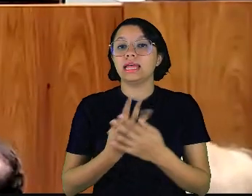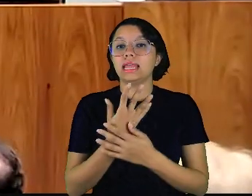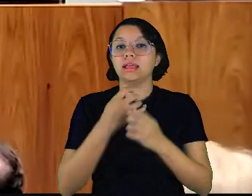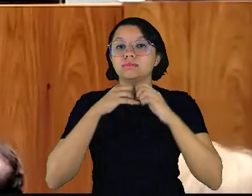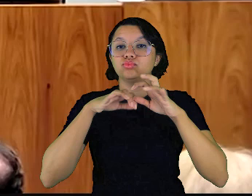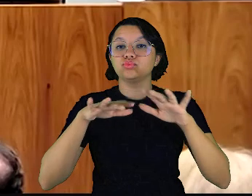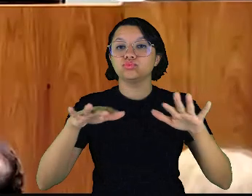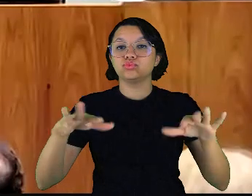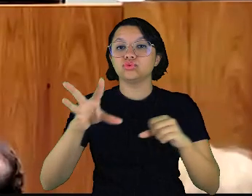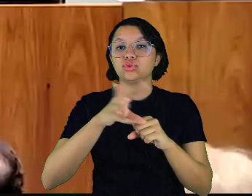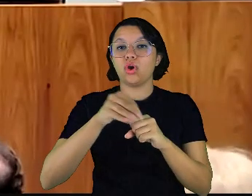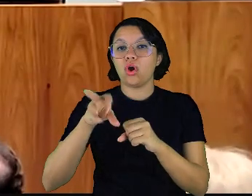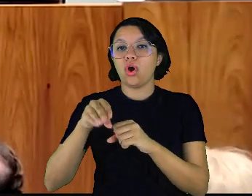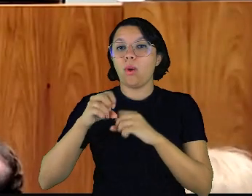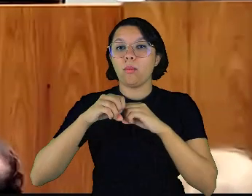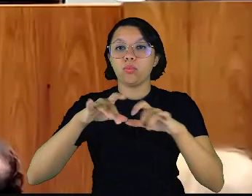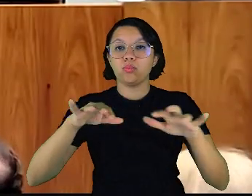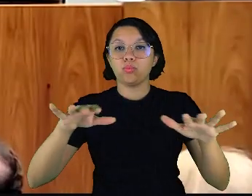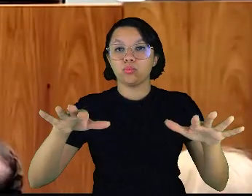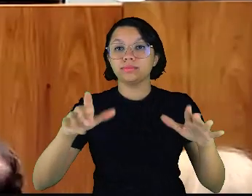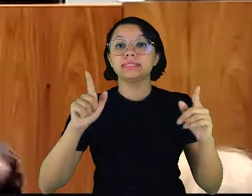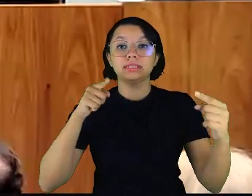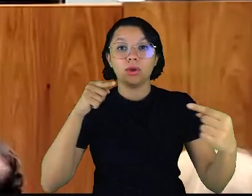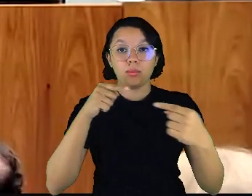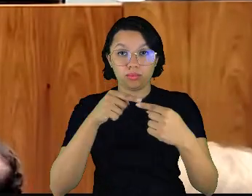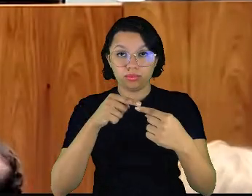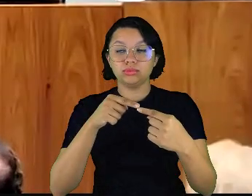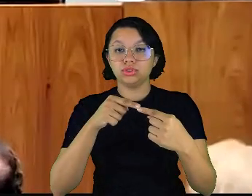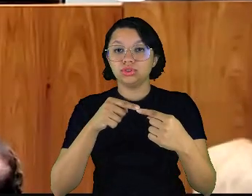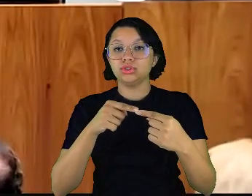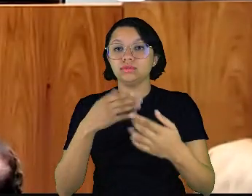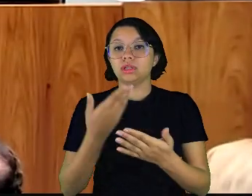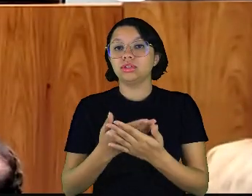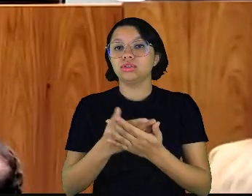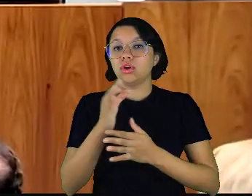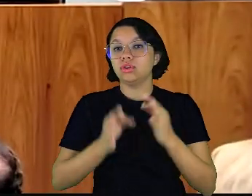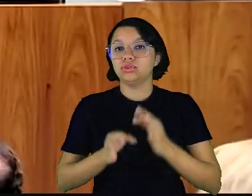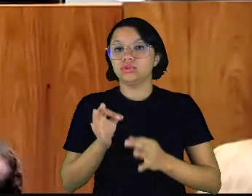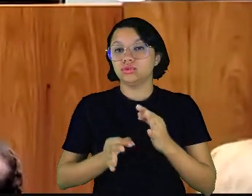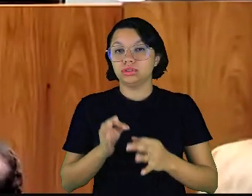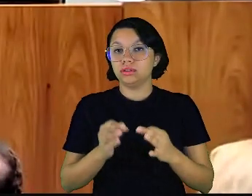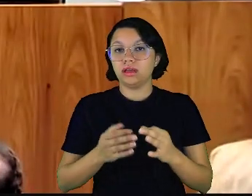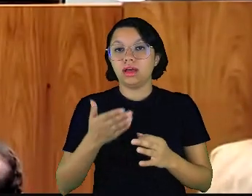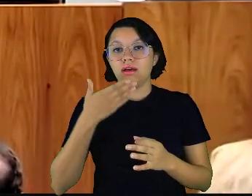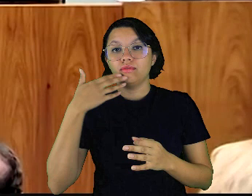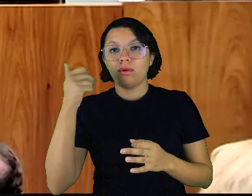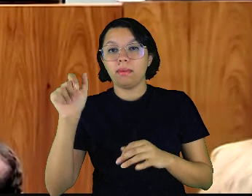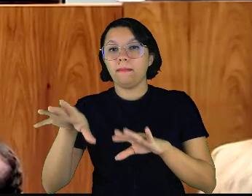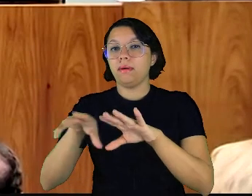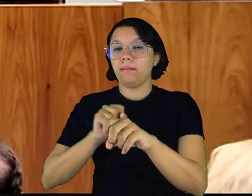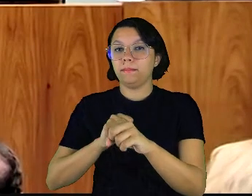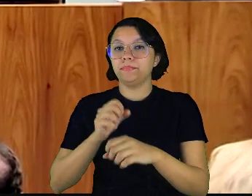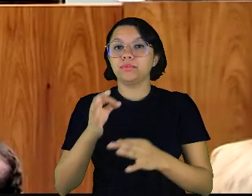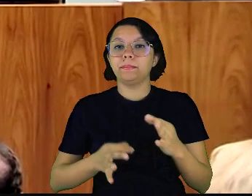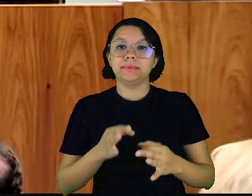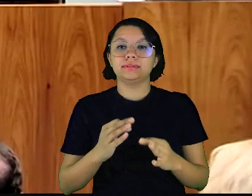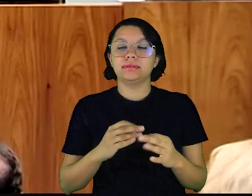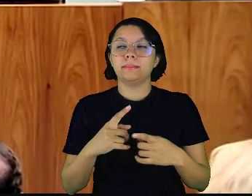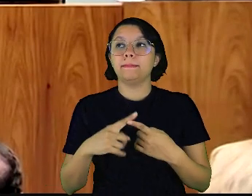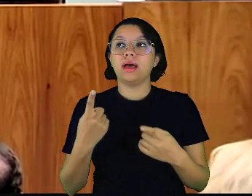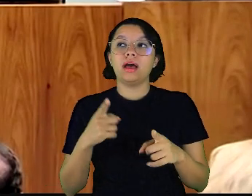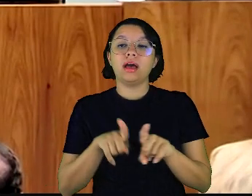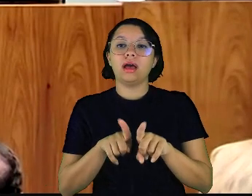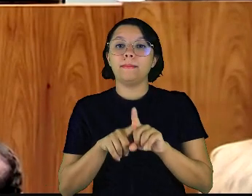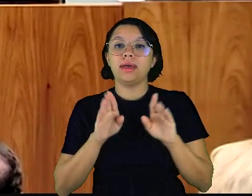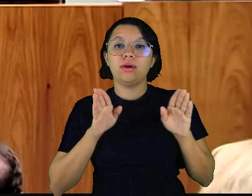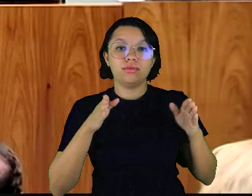produção e difusão de conhecimento, que esse é o propósito das escolas judiciais, formação e aperfeiçoamento de magistrados, mas também